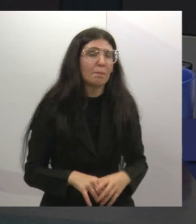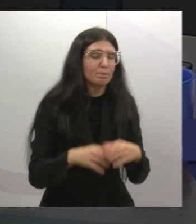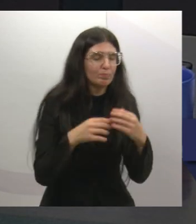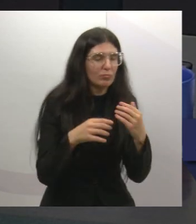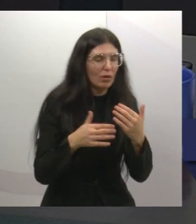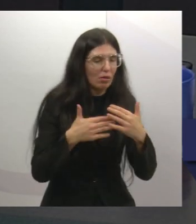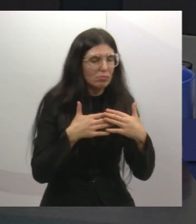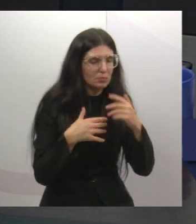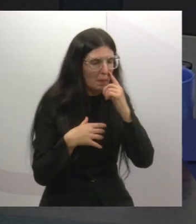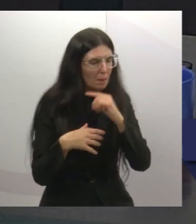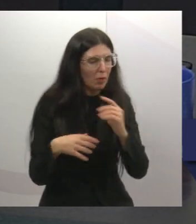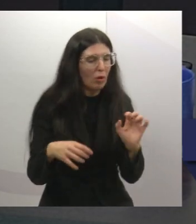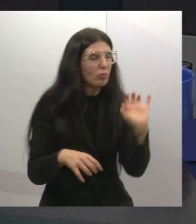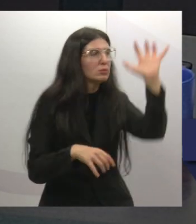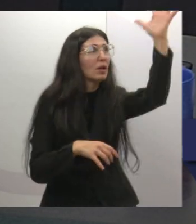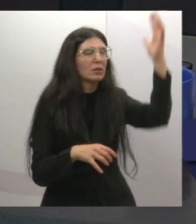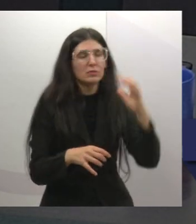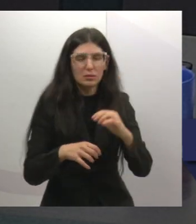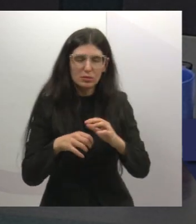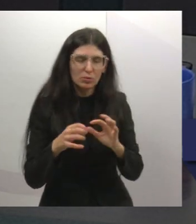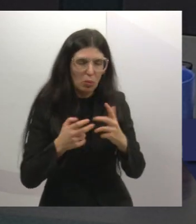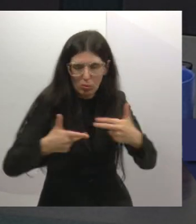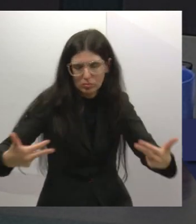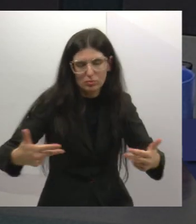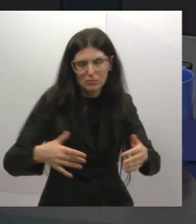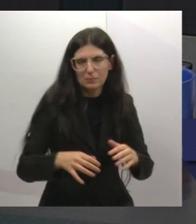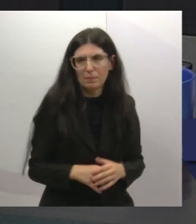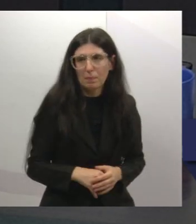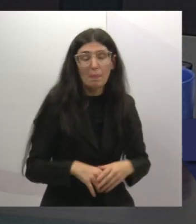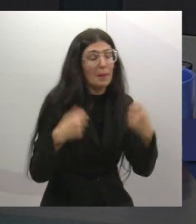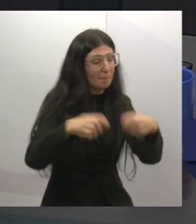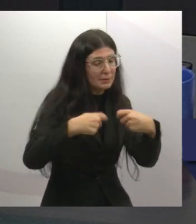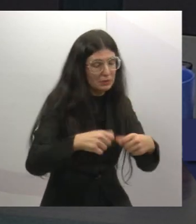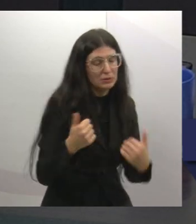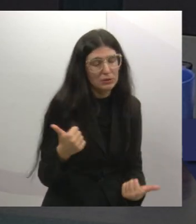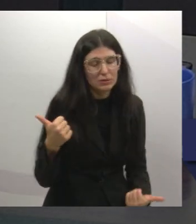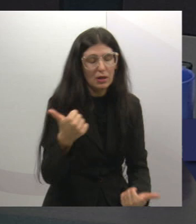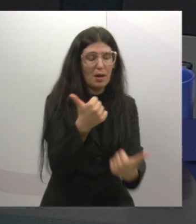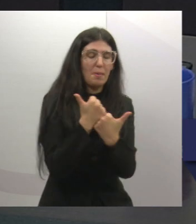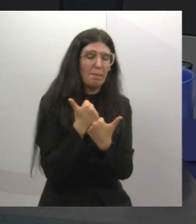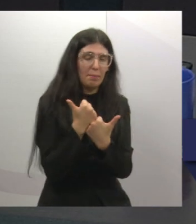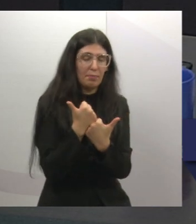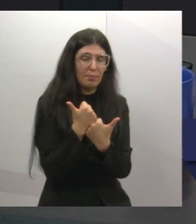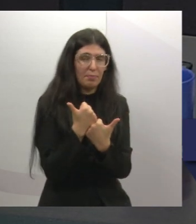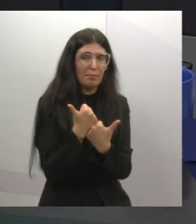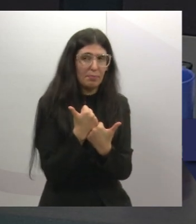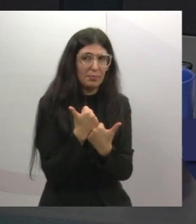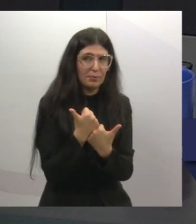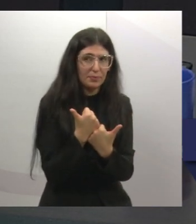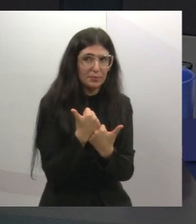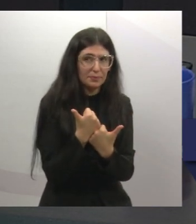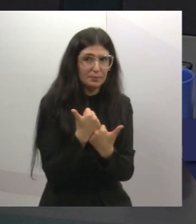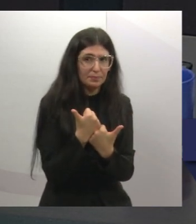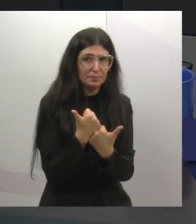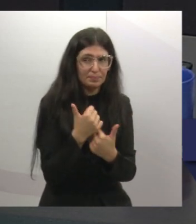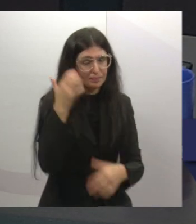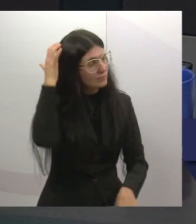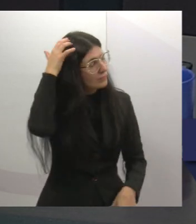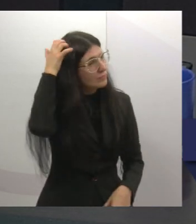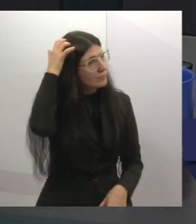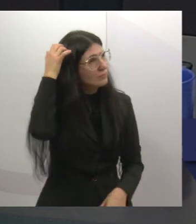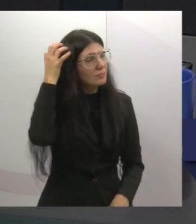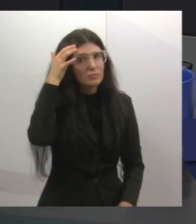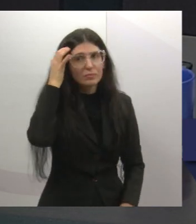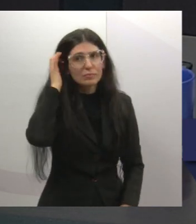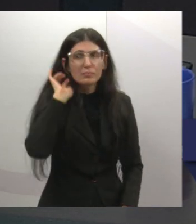para dar um apoio aos coletores, aos associados, né, aos cooperados